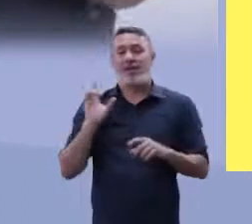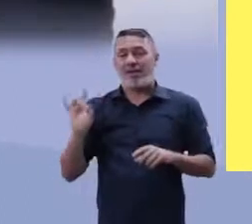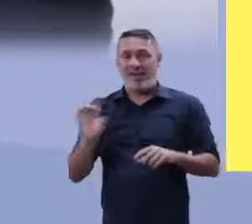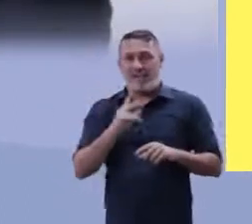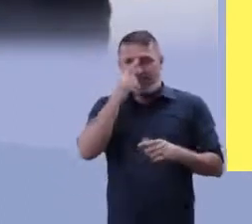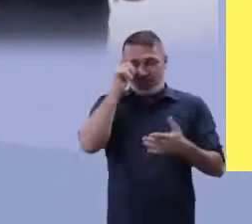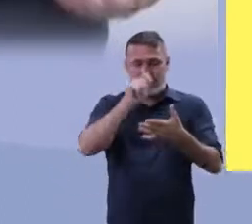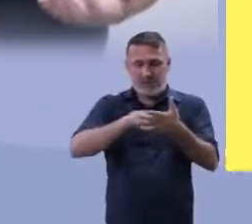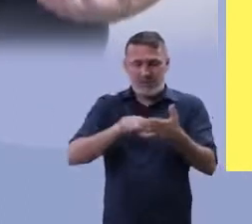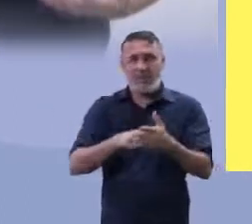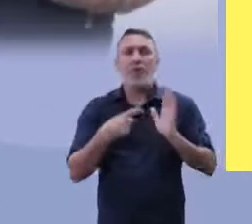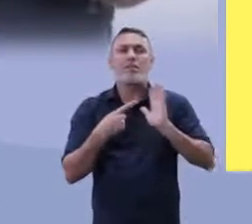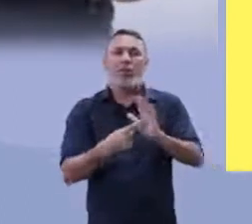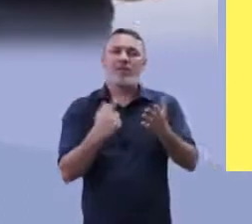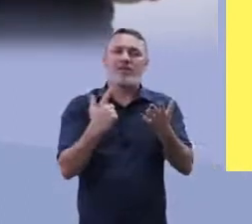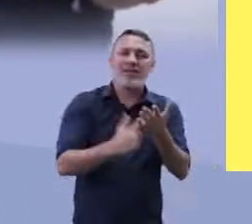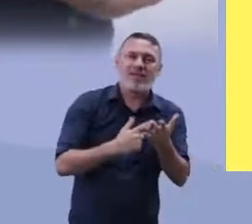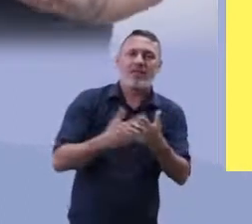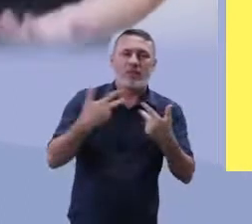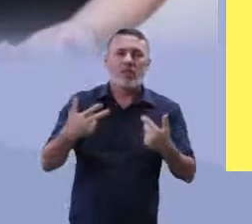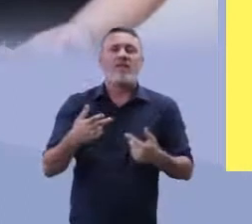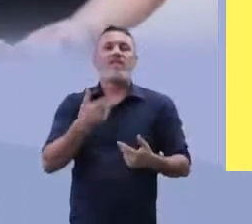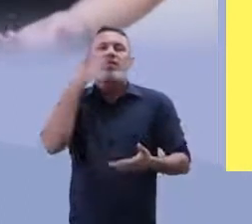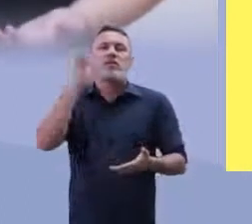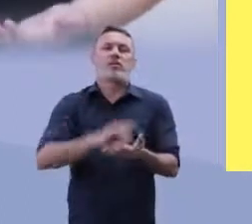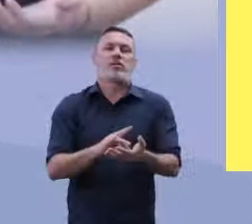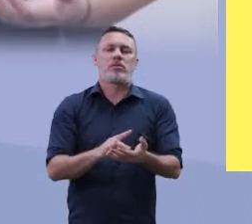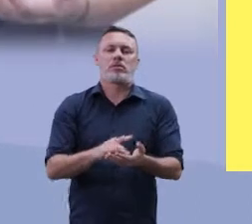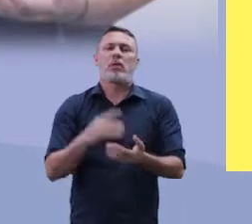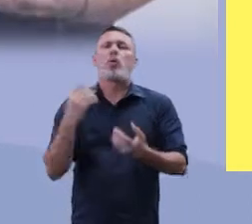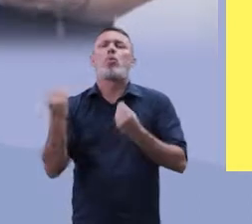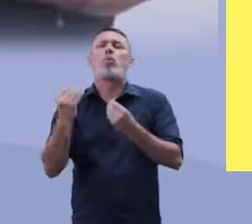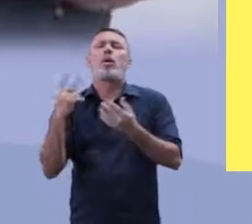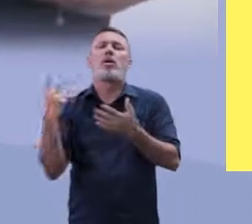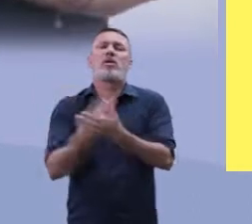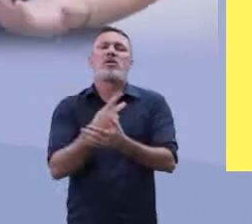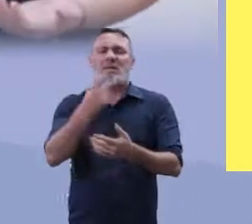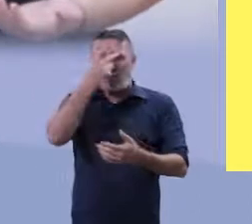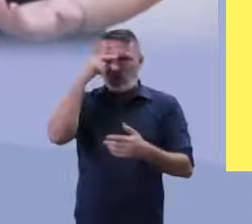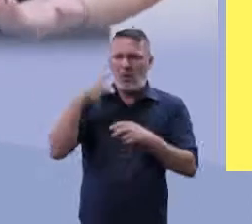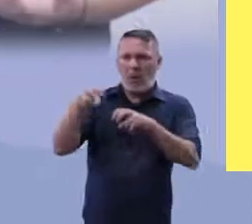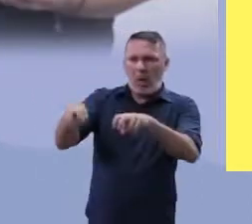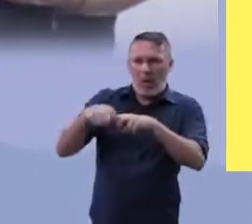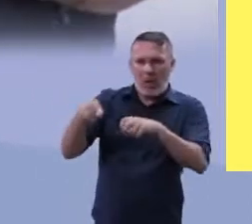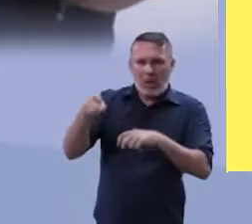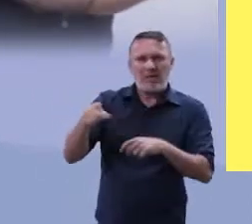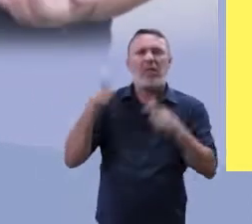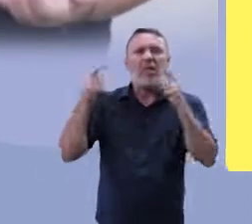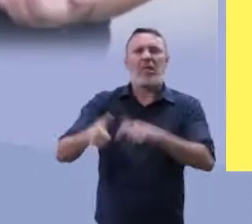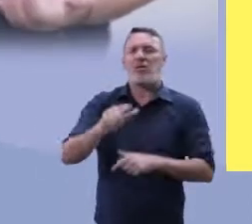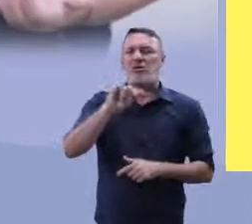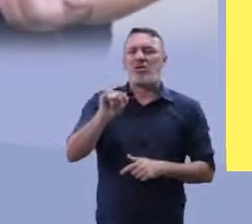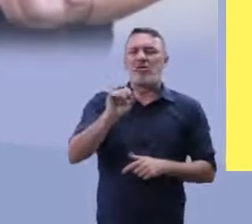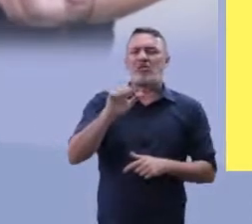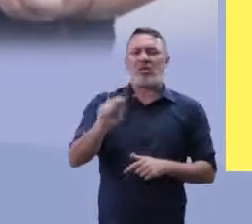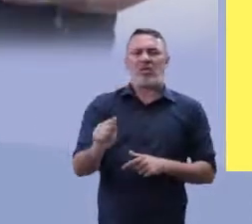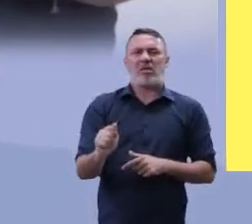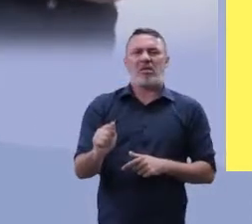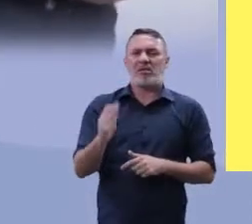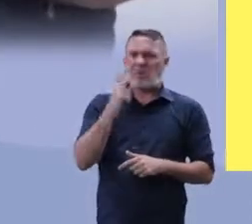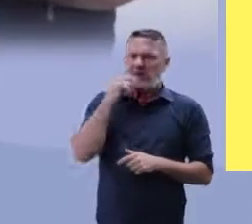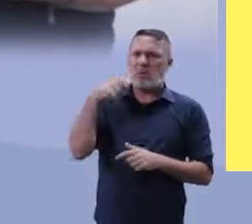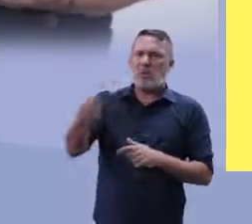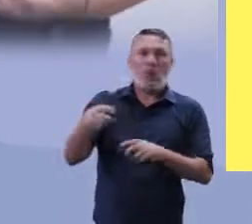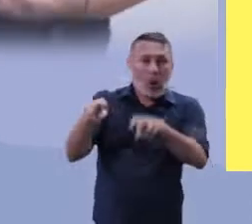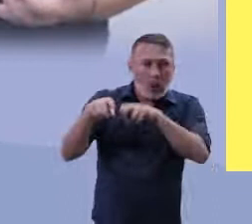obras a verdade, a marginalidade desse personagem, o caipira chamado de jeca,